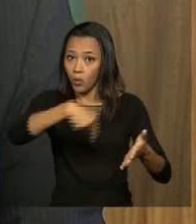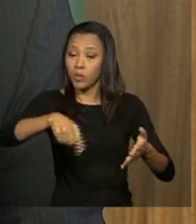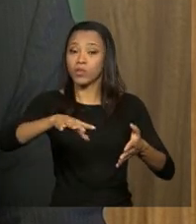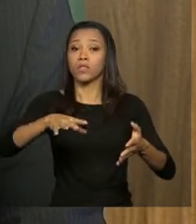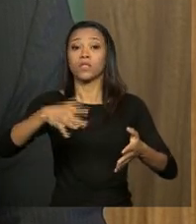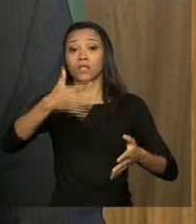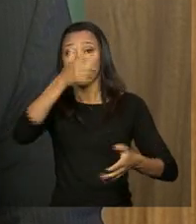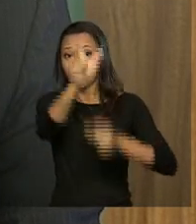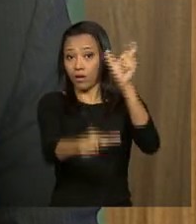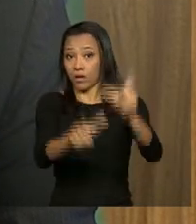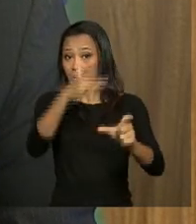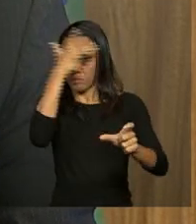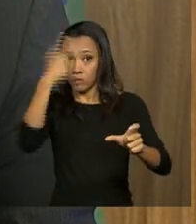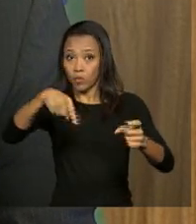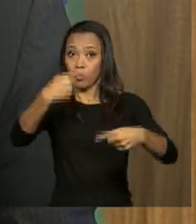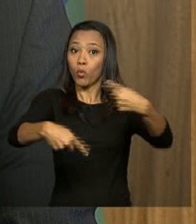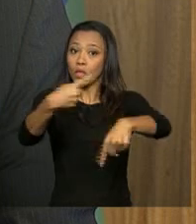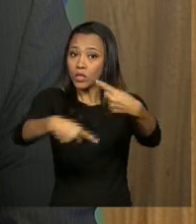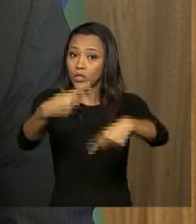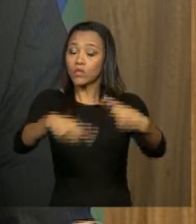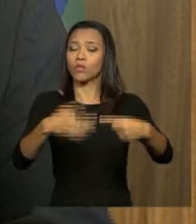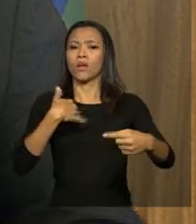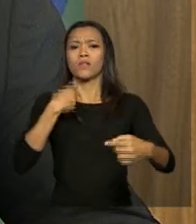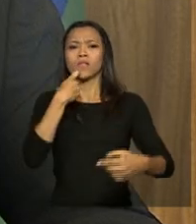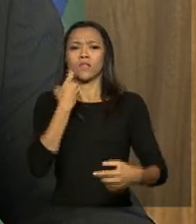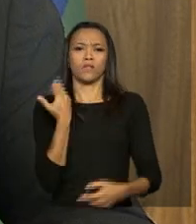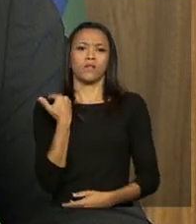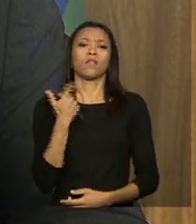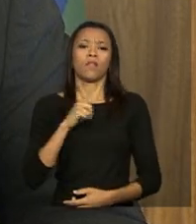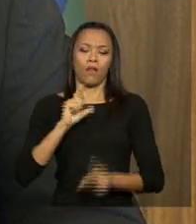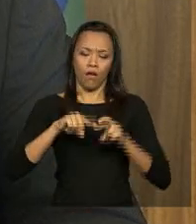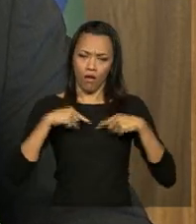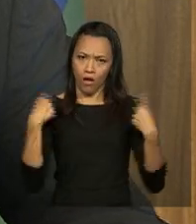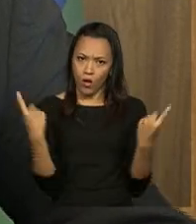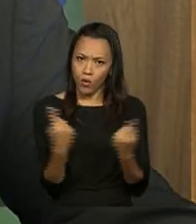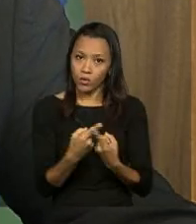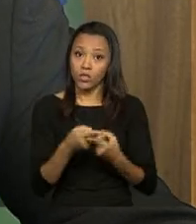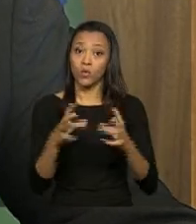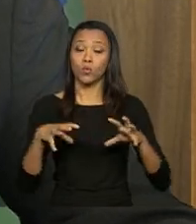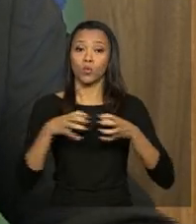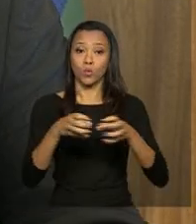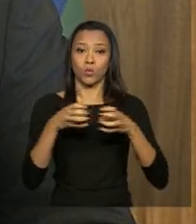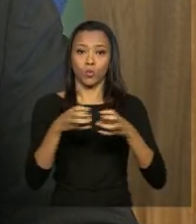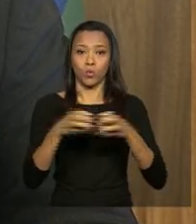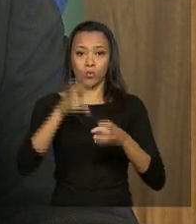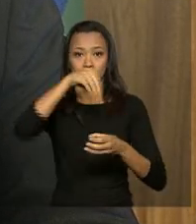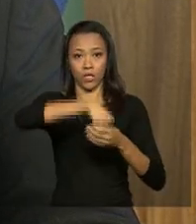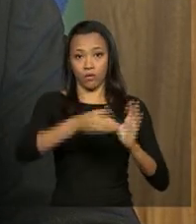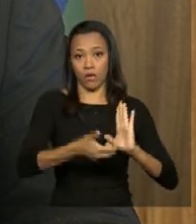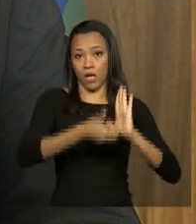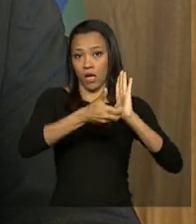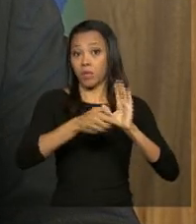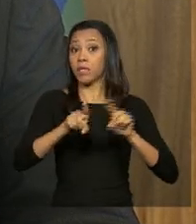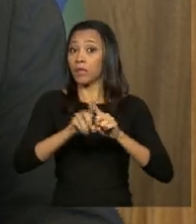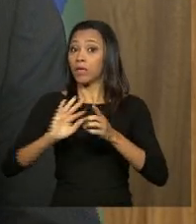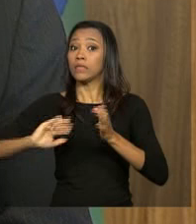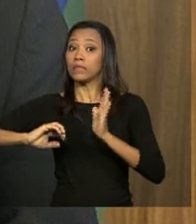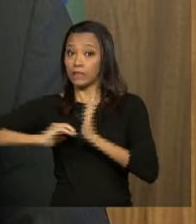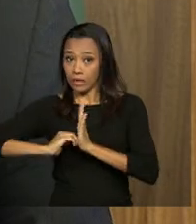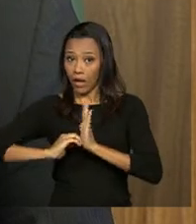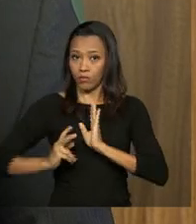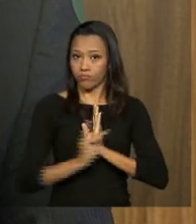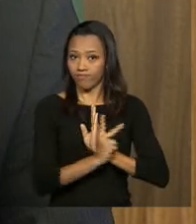nós temos discutido isso e nós tivemos sexta-feira inclusive reunião com o colégio ele da base da câmara e do chamar e